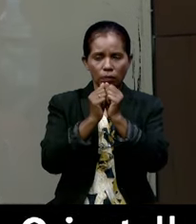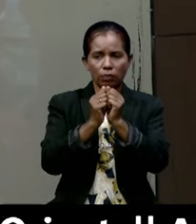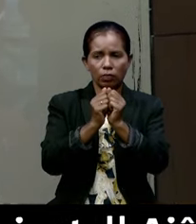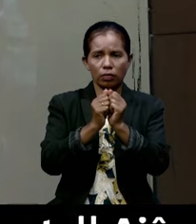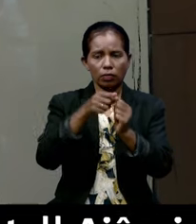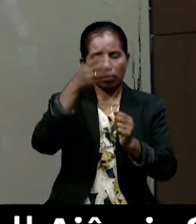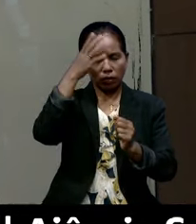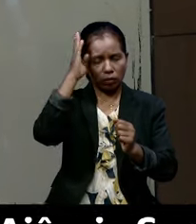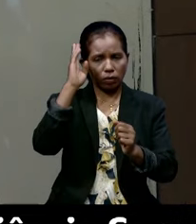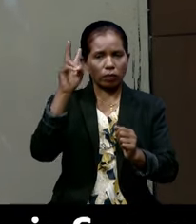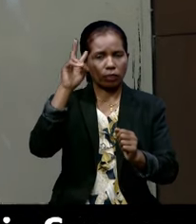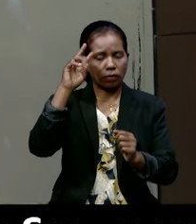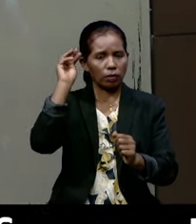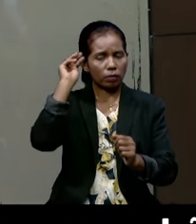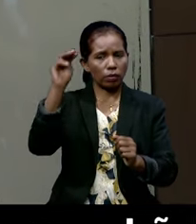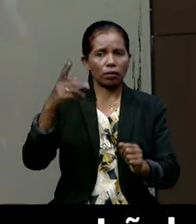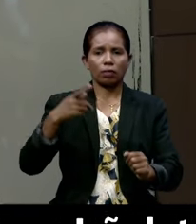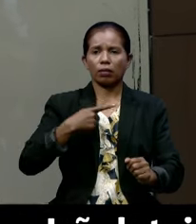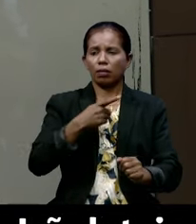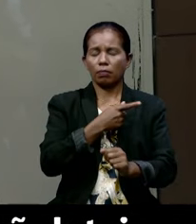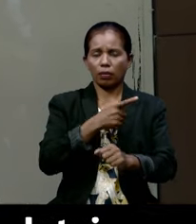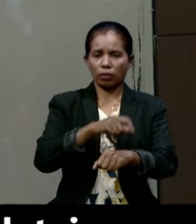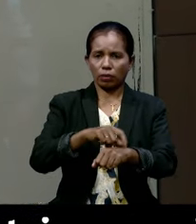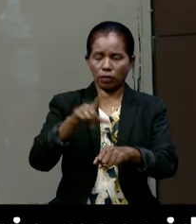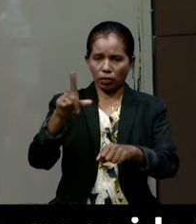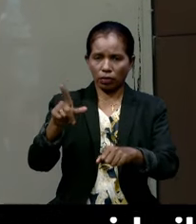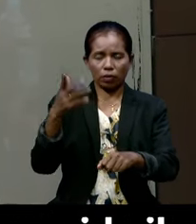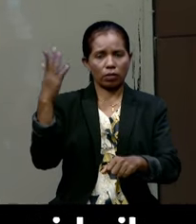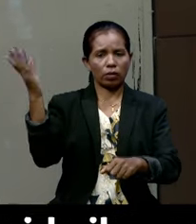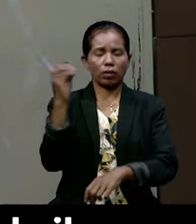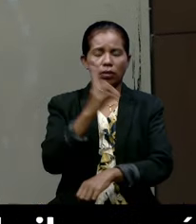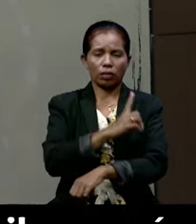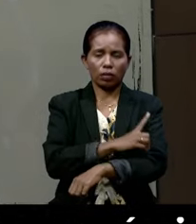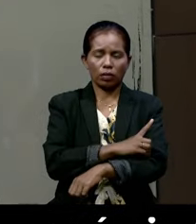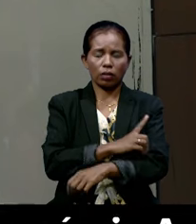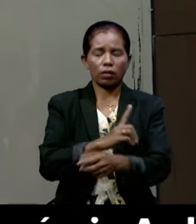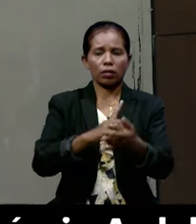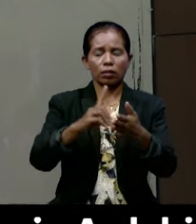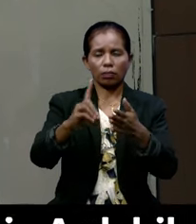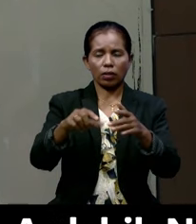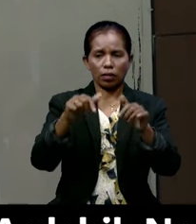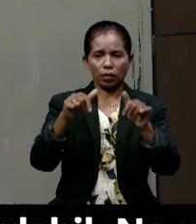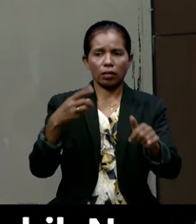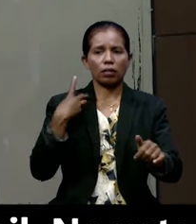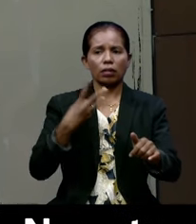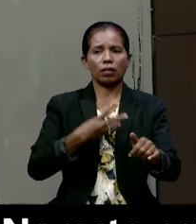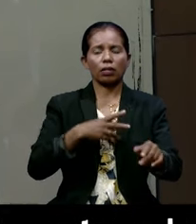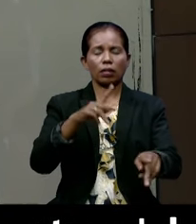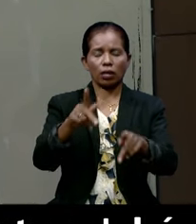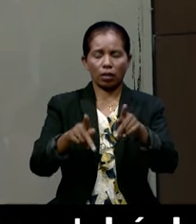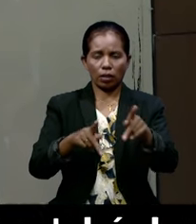senhor vice-ministro assunto parlamentar e a loram semana nene laran e a itene bairro é